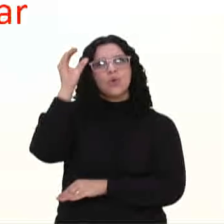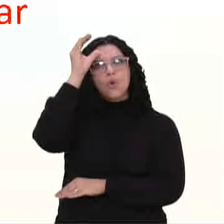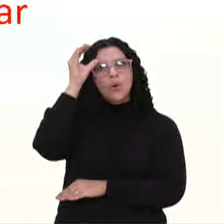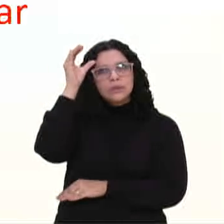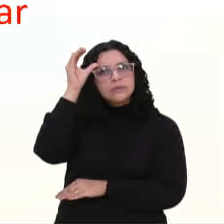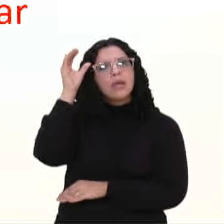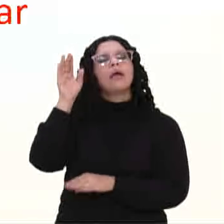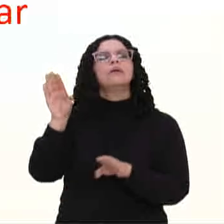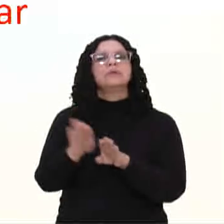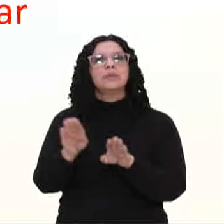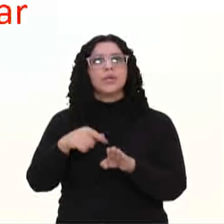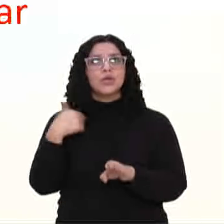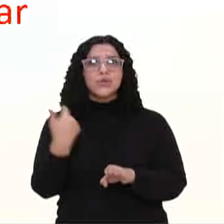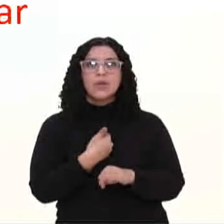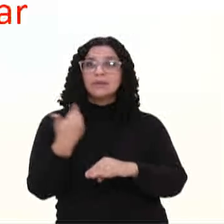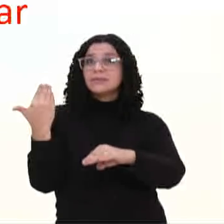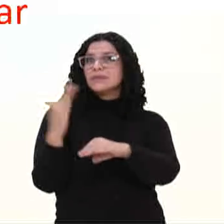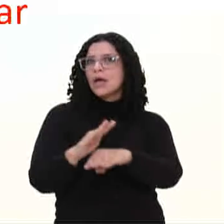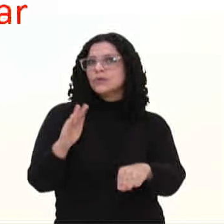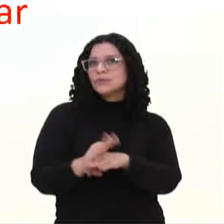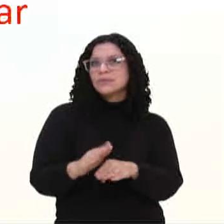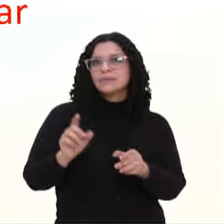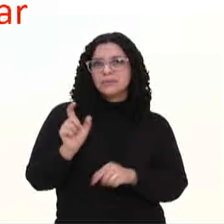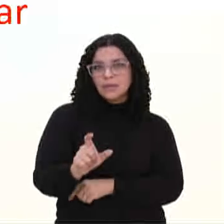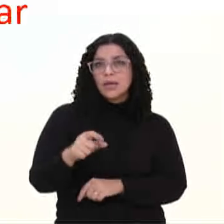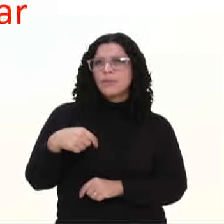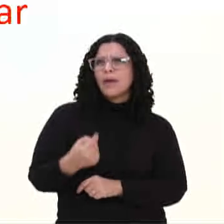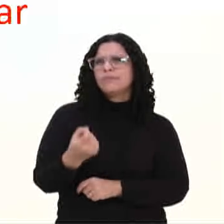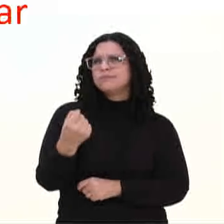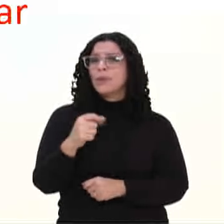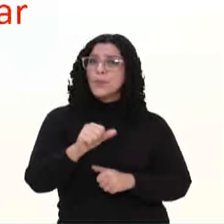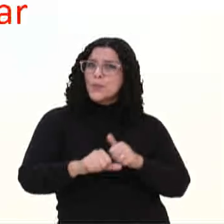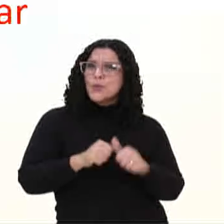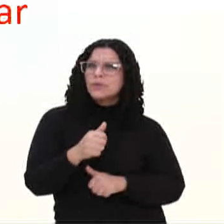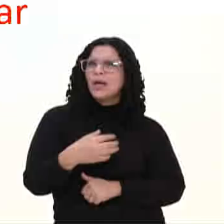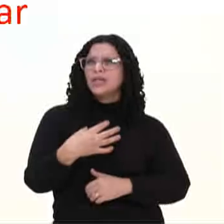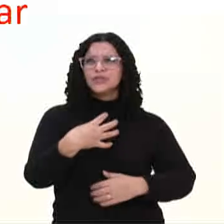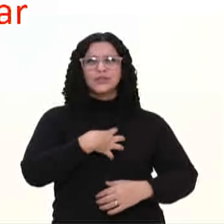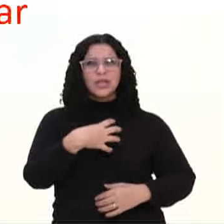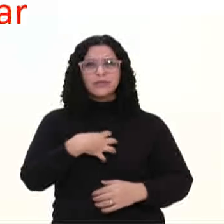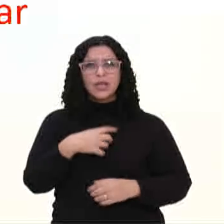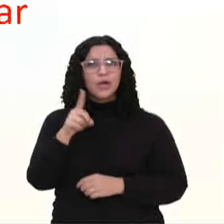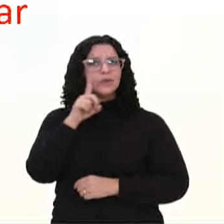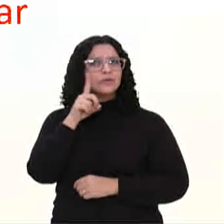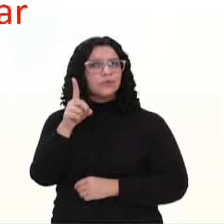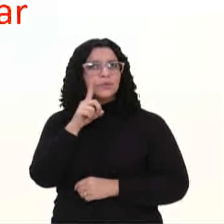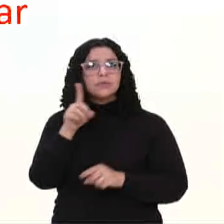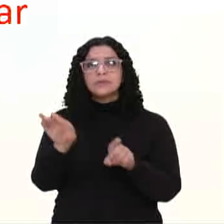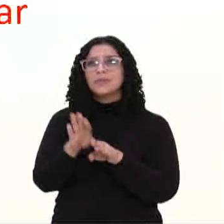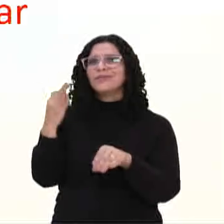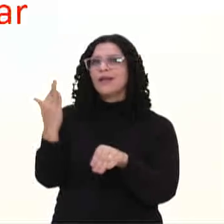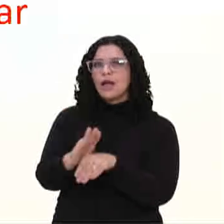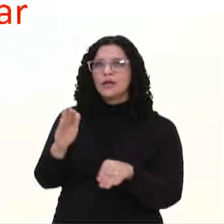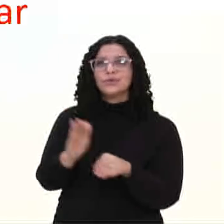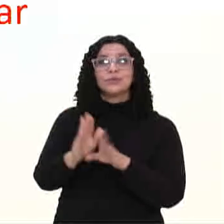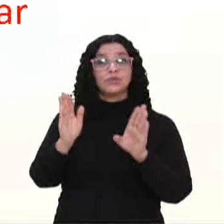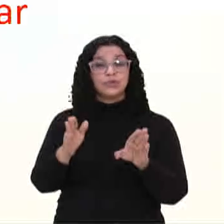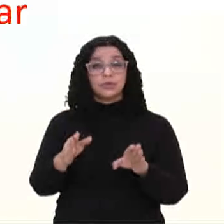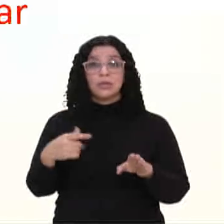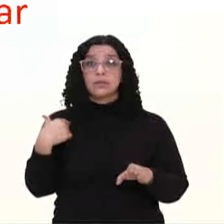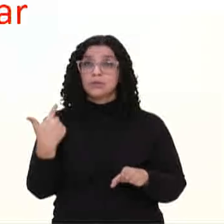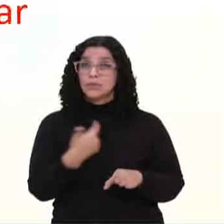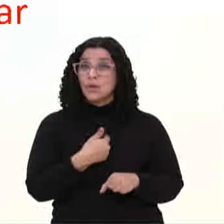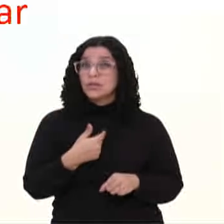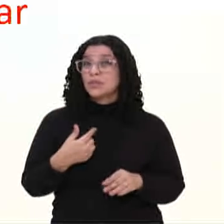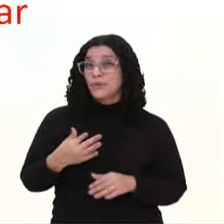conscientizarmos e abraçarmos essa causa, pequenas mudanças de hábitos no dia a dia já contribuirão e